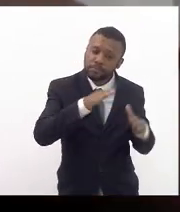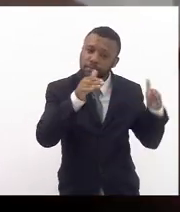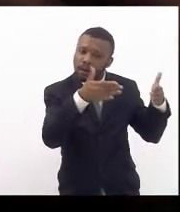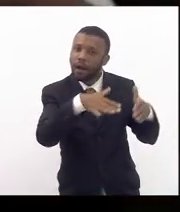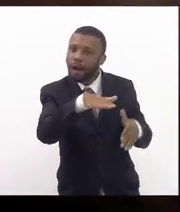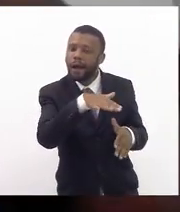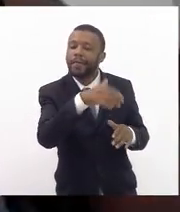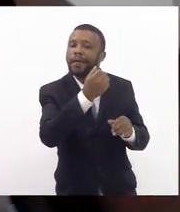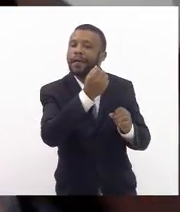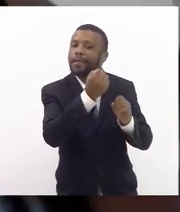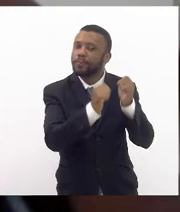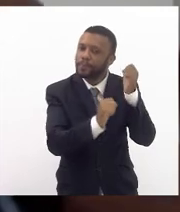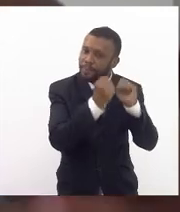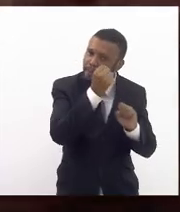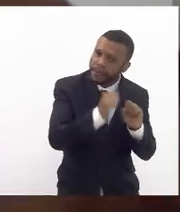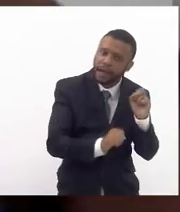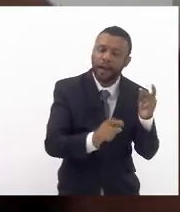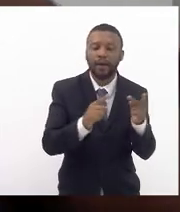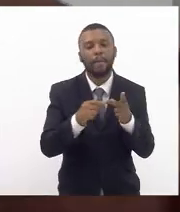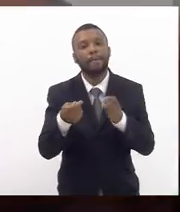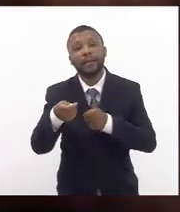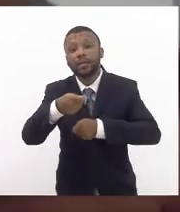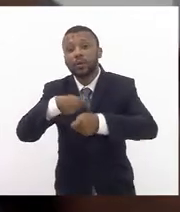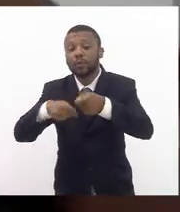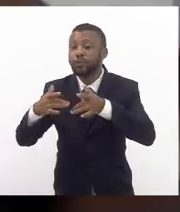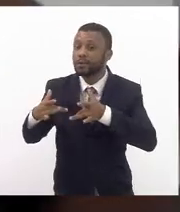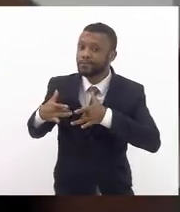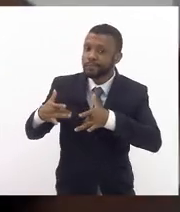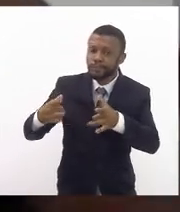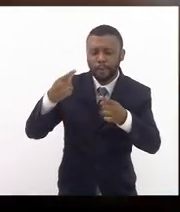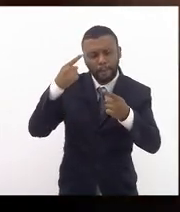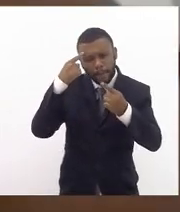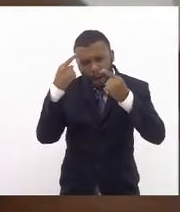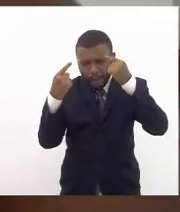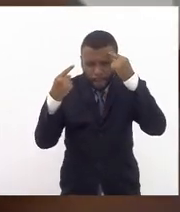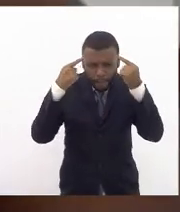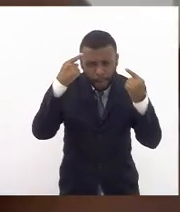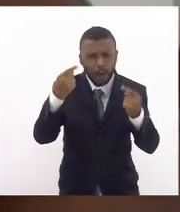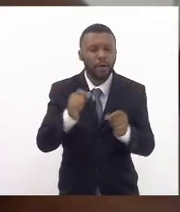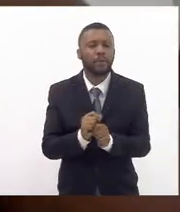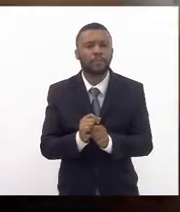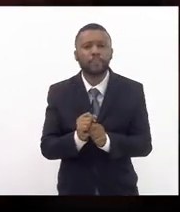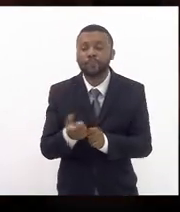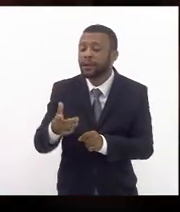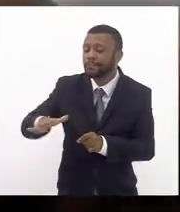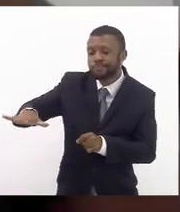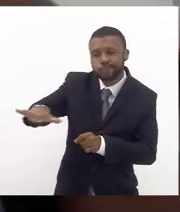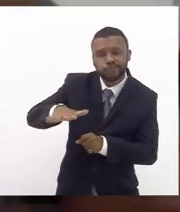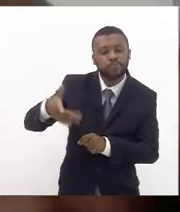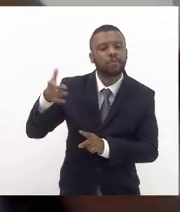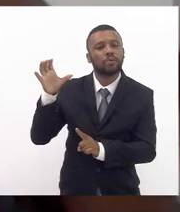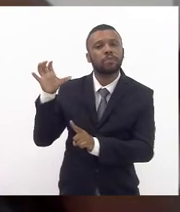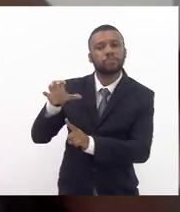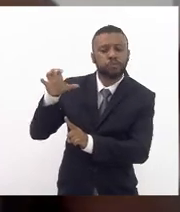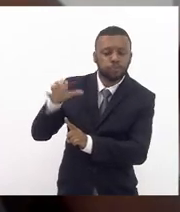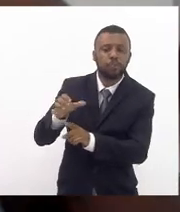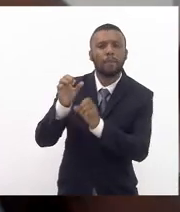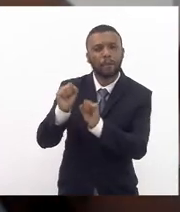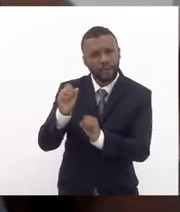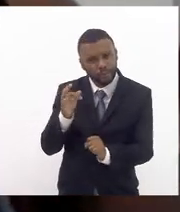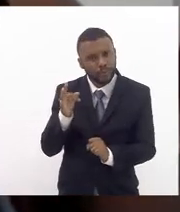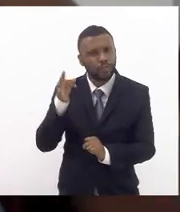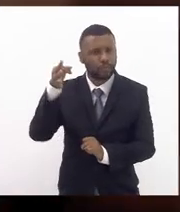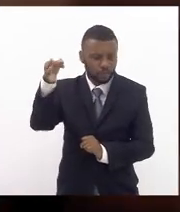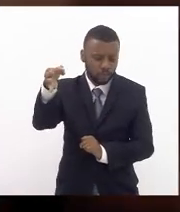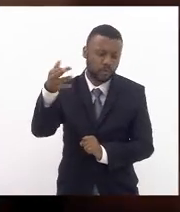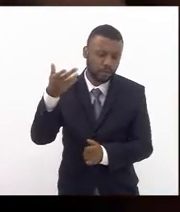empresariado, seja para as economias solidárias, criativas, seja para o impacto que isso vai causar,